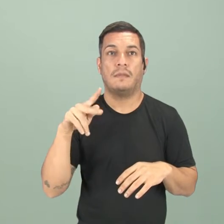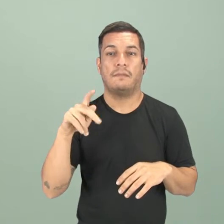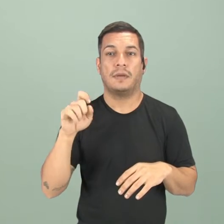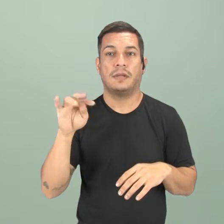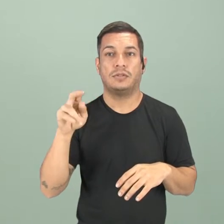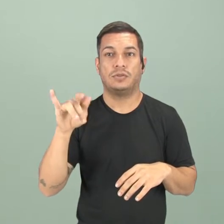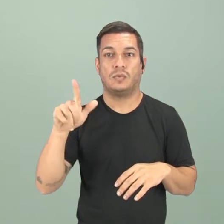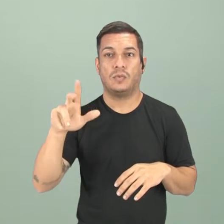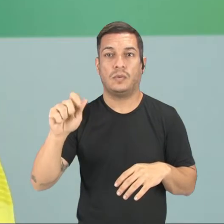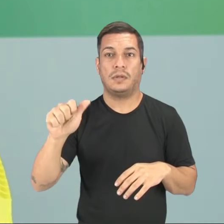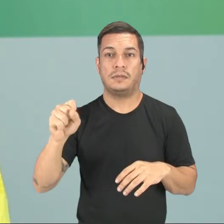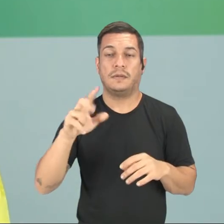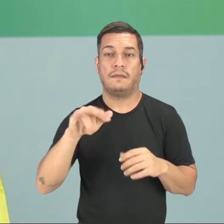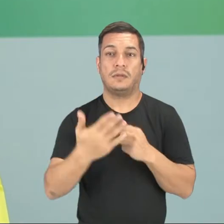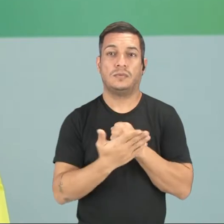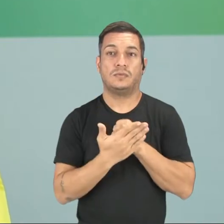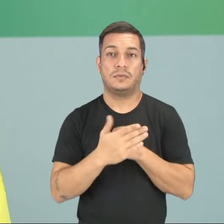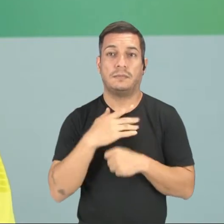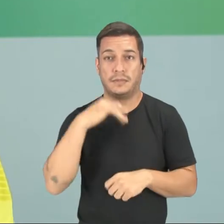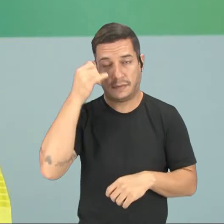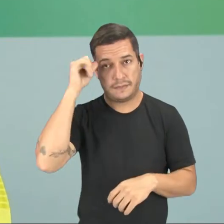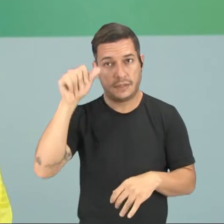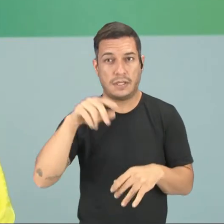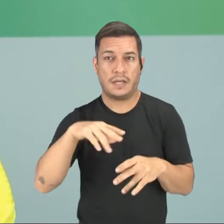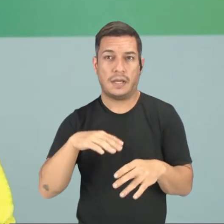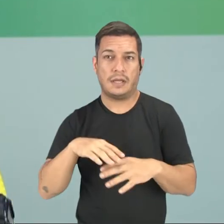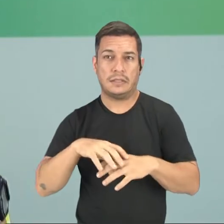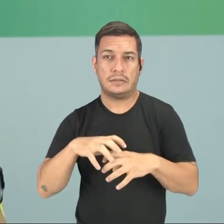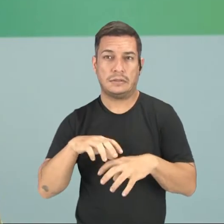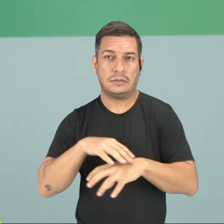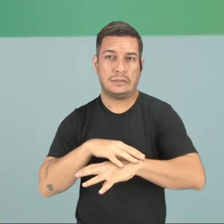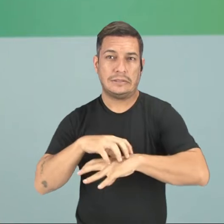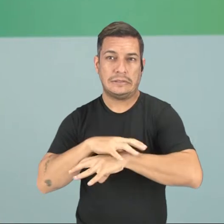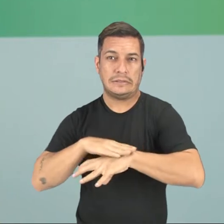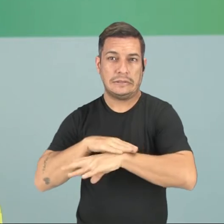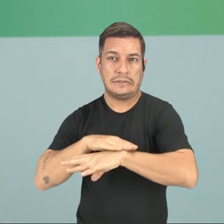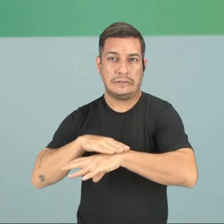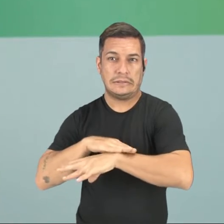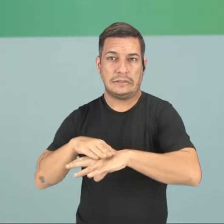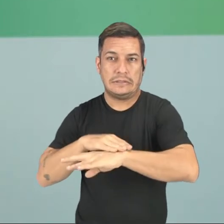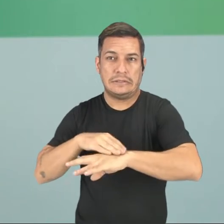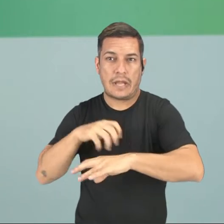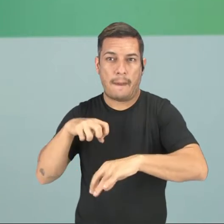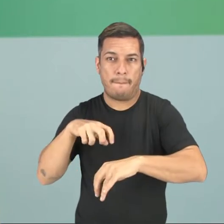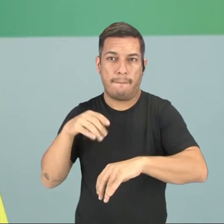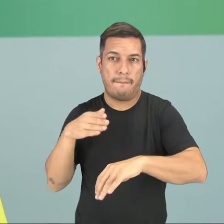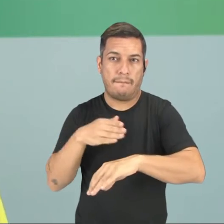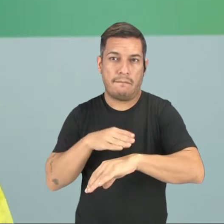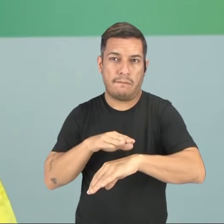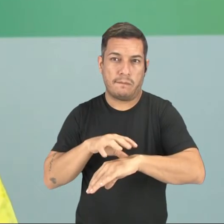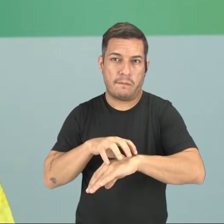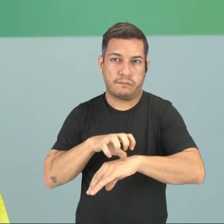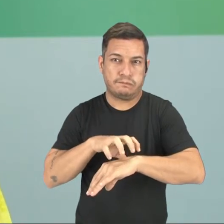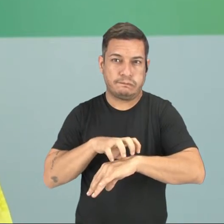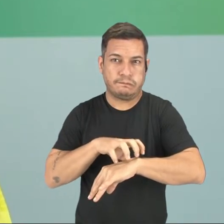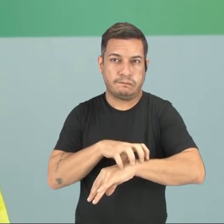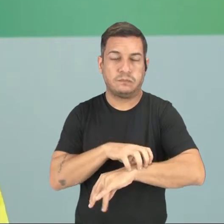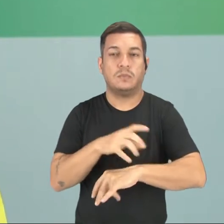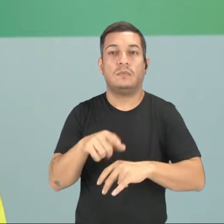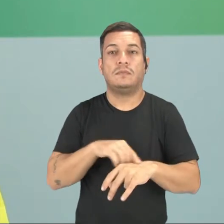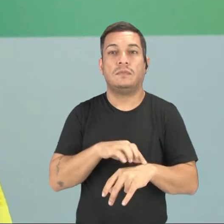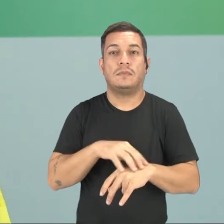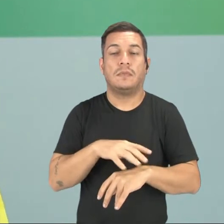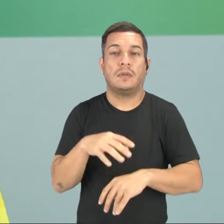que vai ajudar a não acontecer as lesões. Ou seja, ao atleta ter um impacto, esse tecido pode se